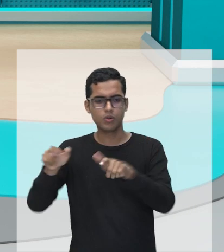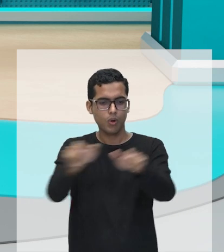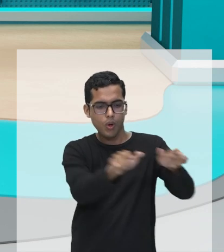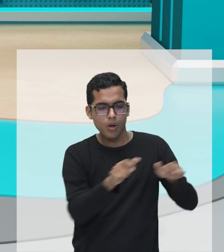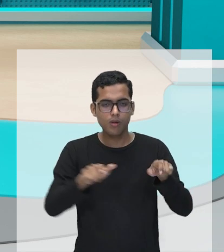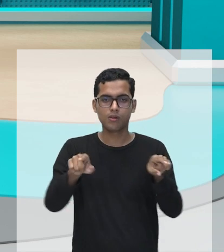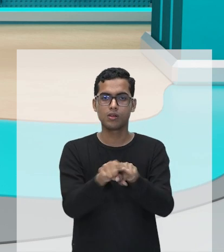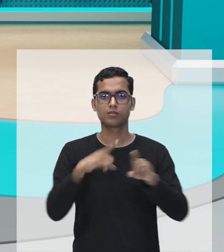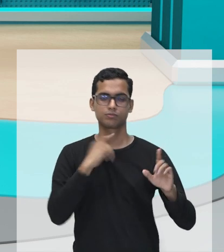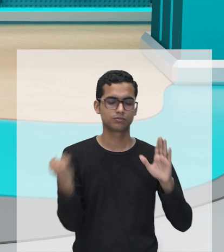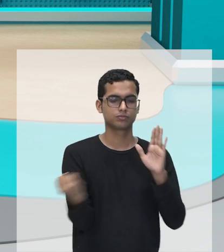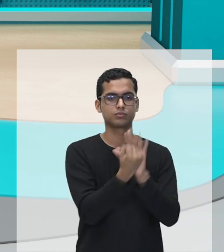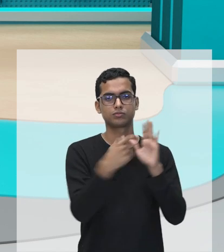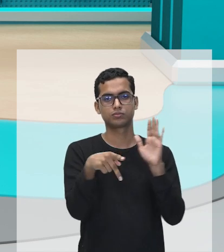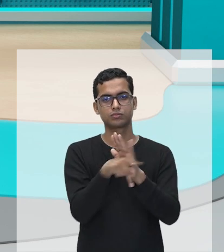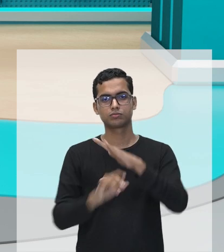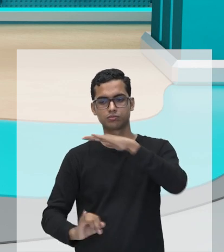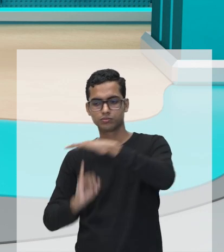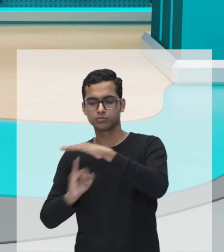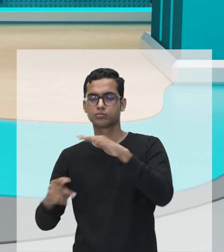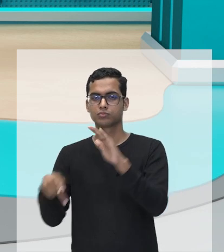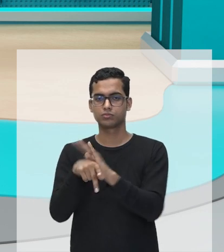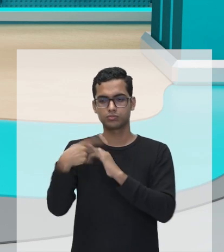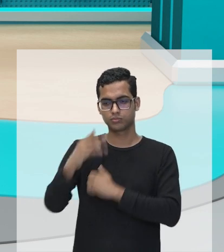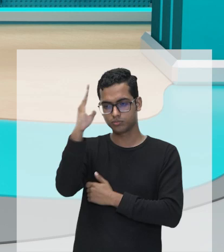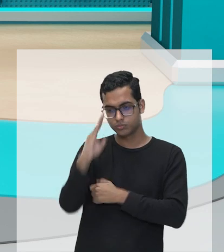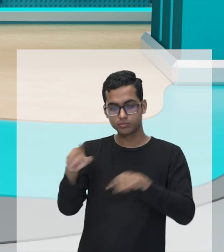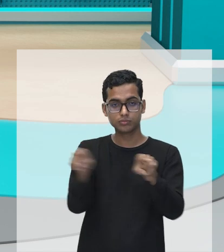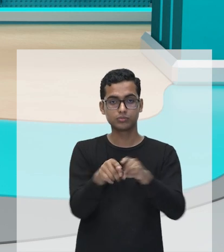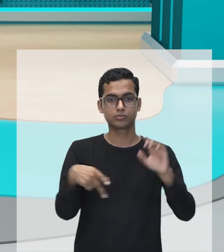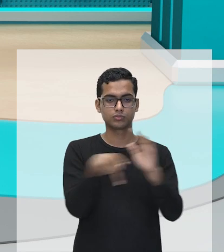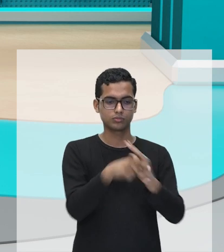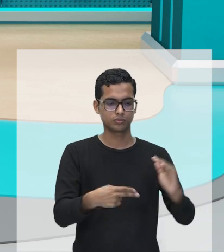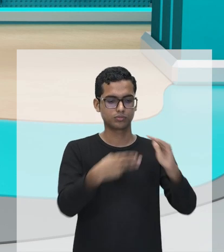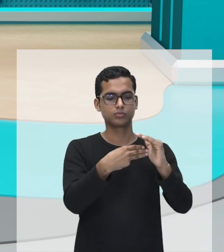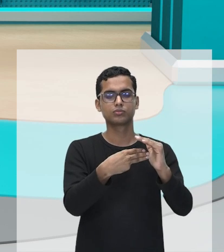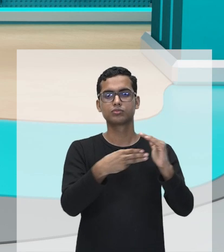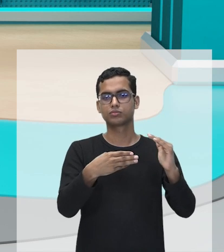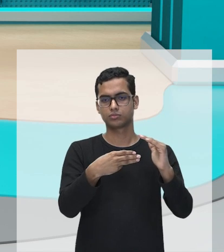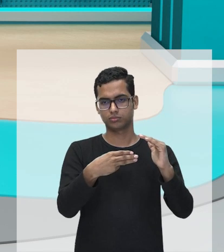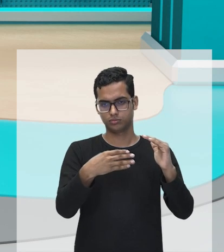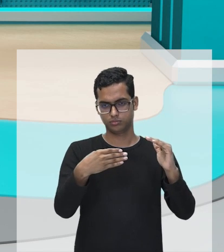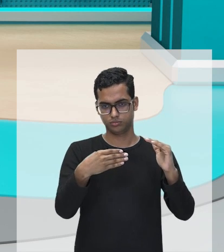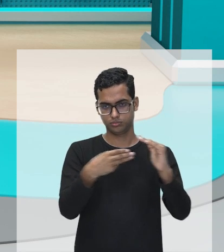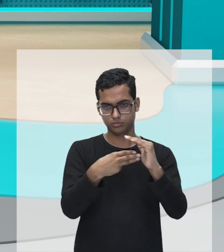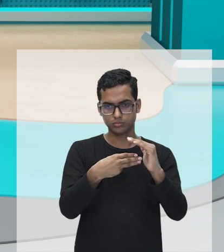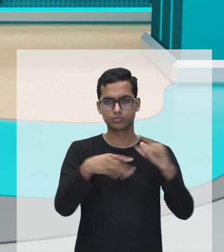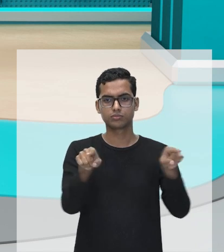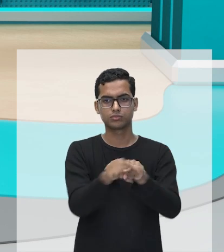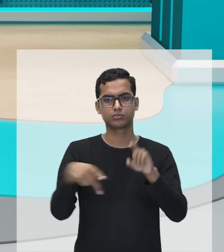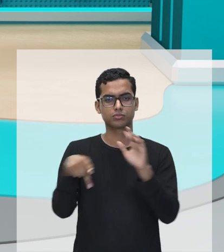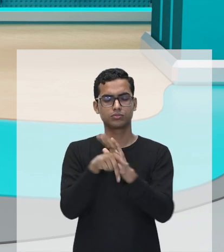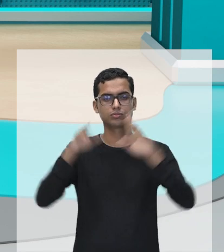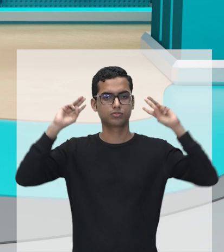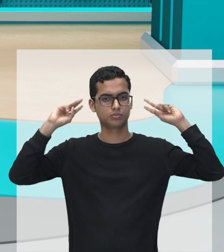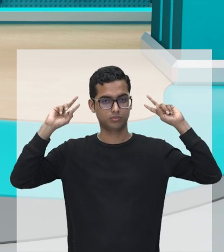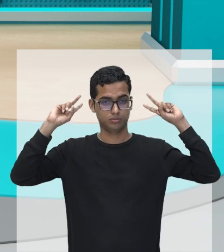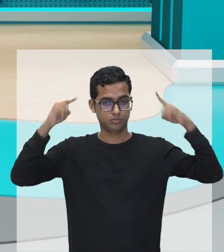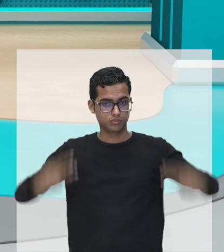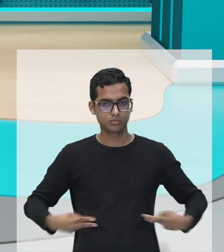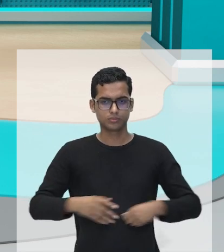foram tombados pelo IPHAN e também a Unesco, que tombou alguns bens que pertencem à humanidade.